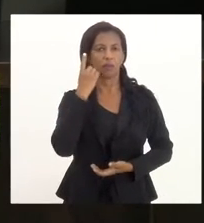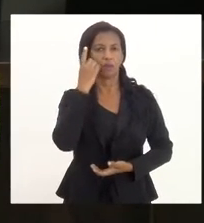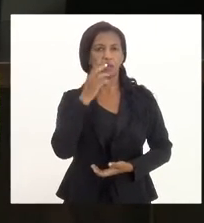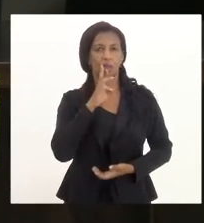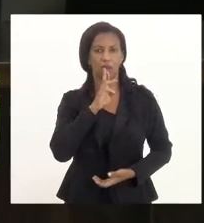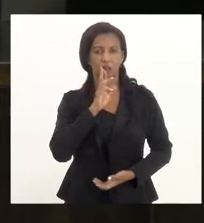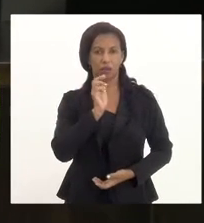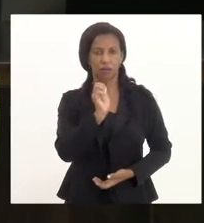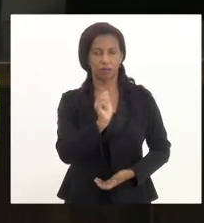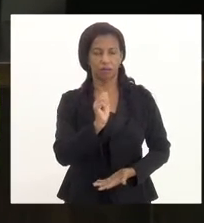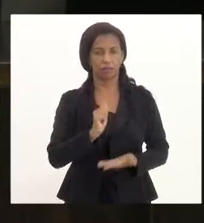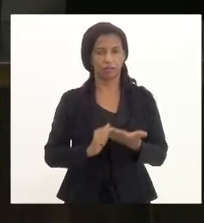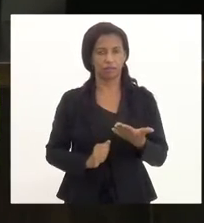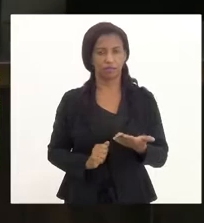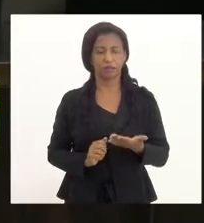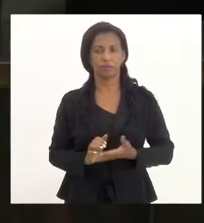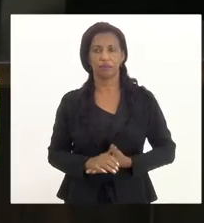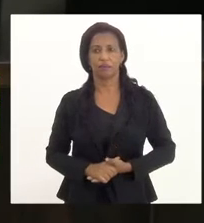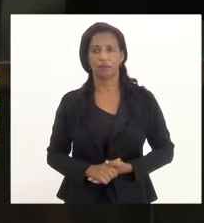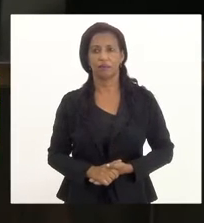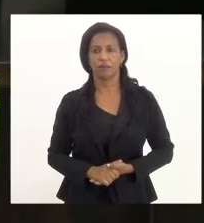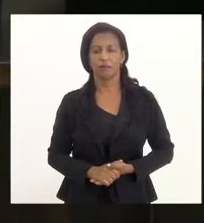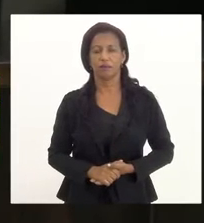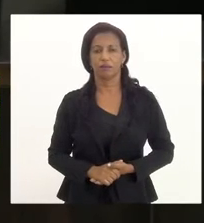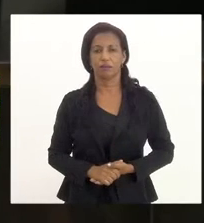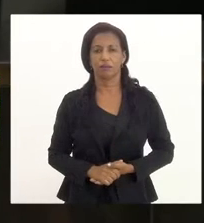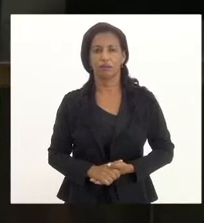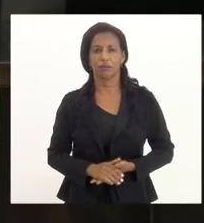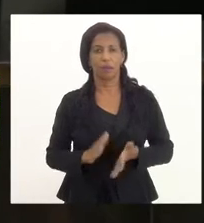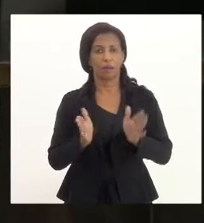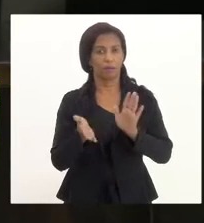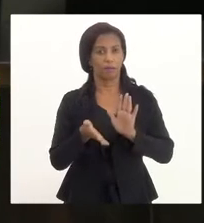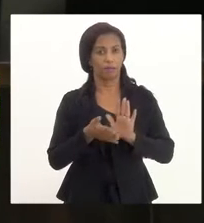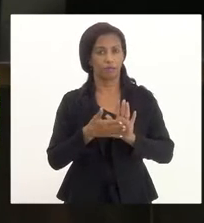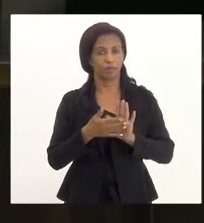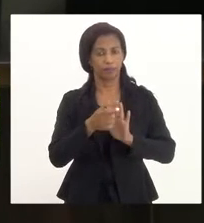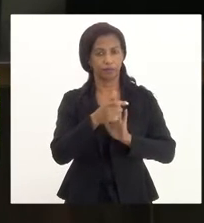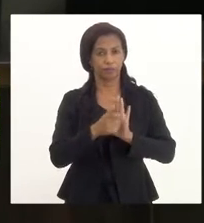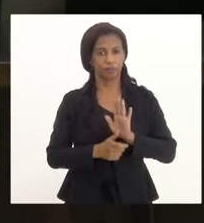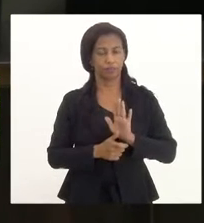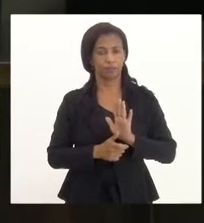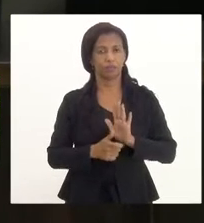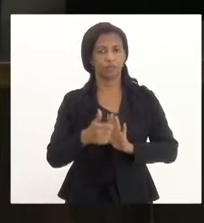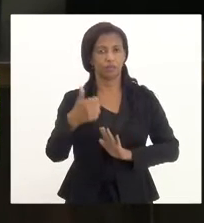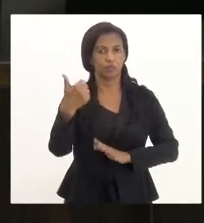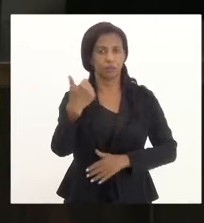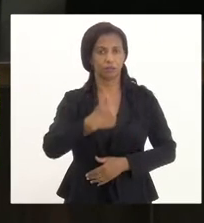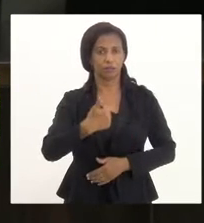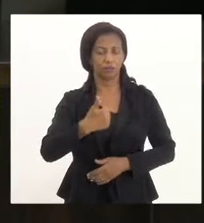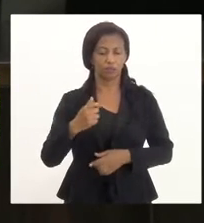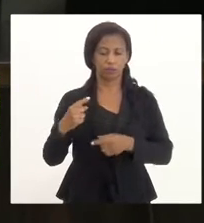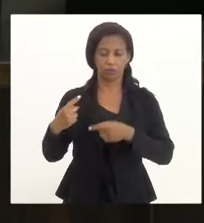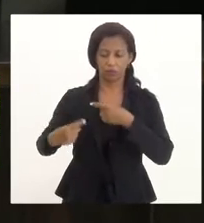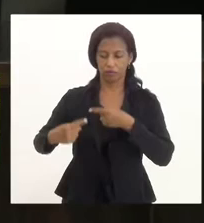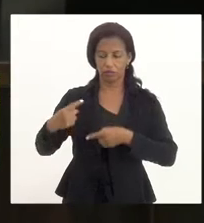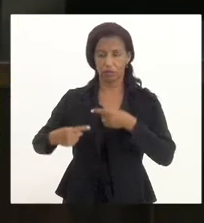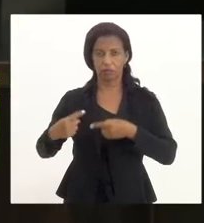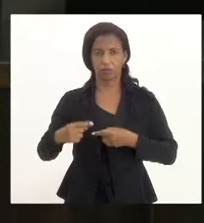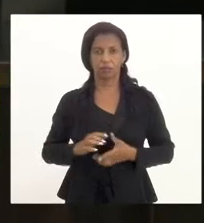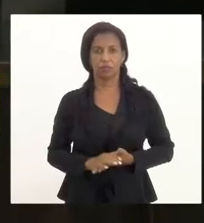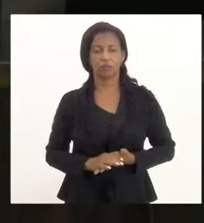Rodrigo Amorim um a seguinte pauta um discussão